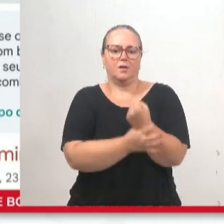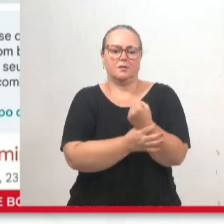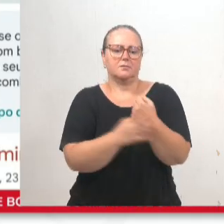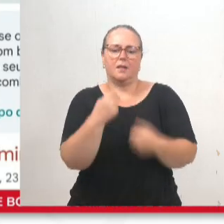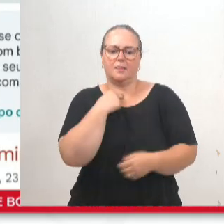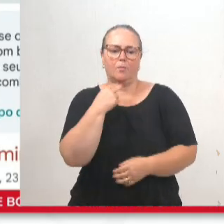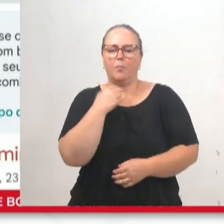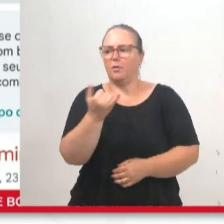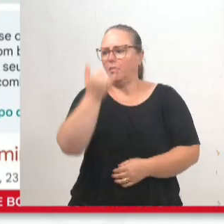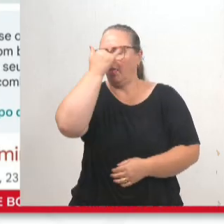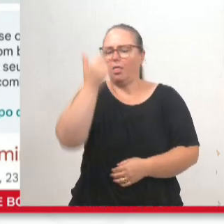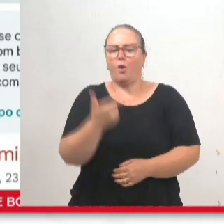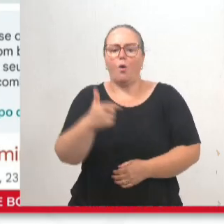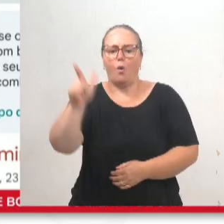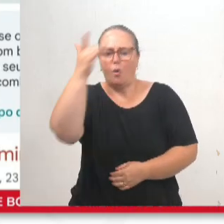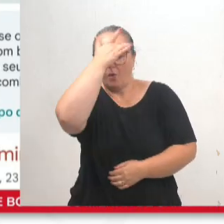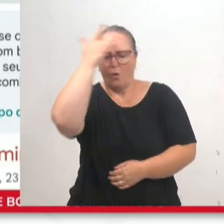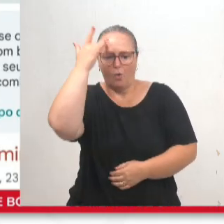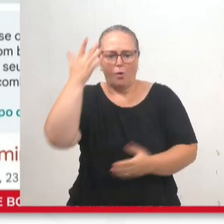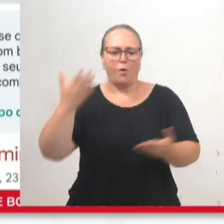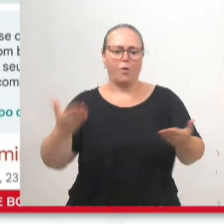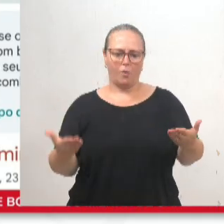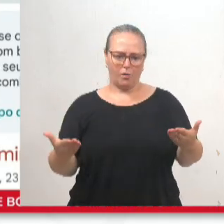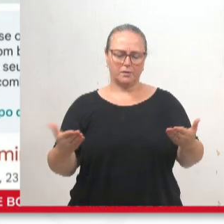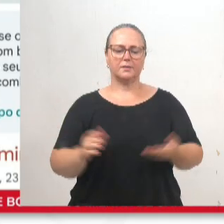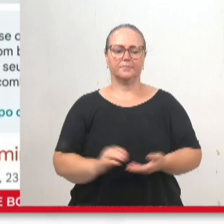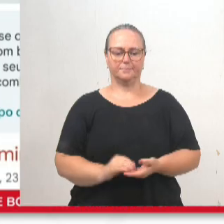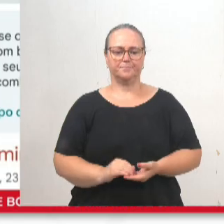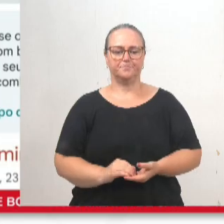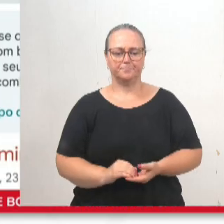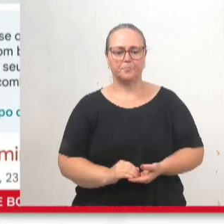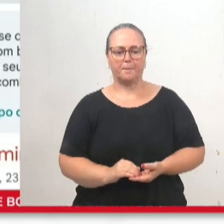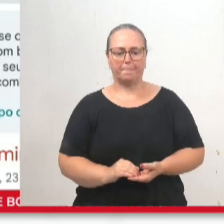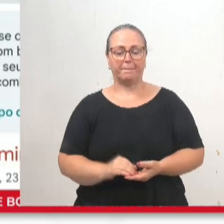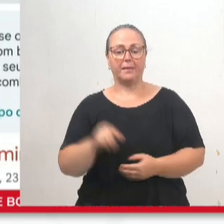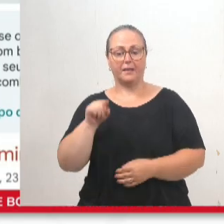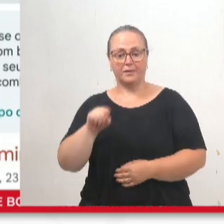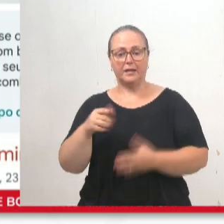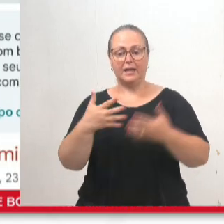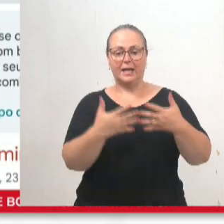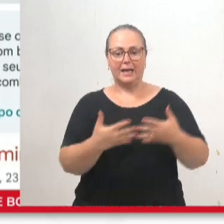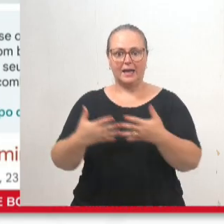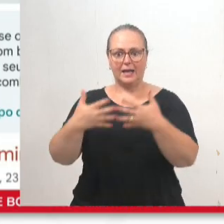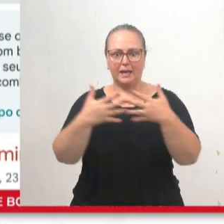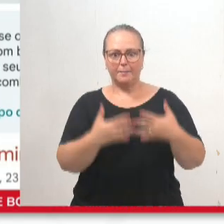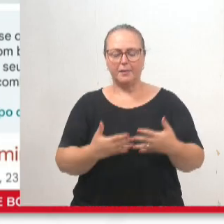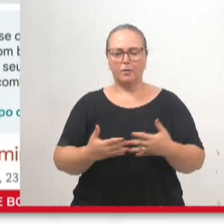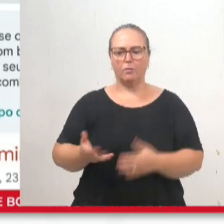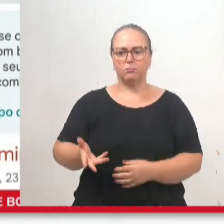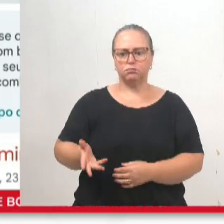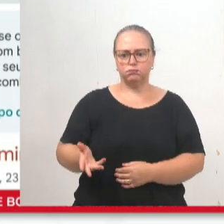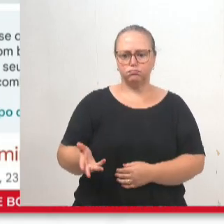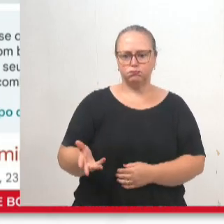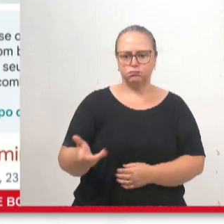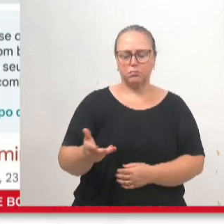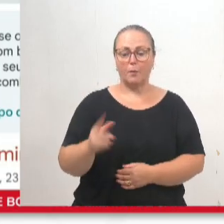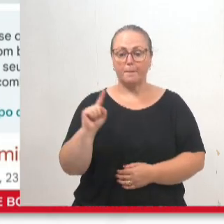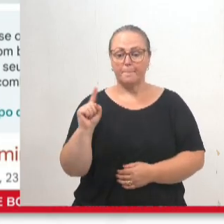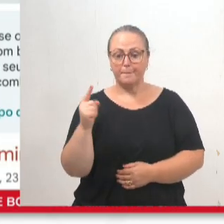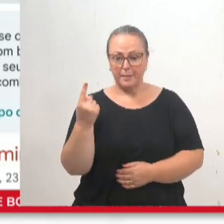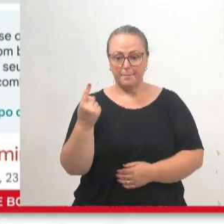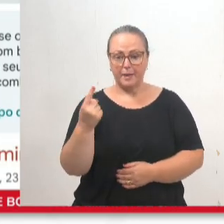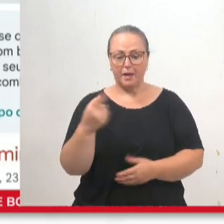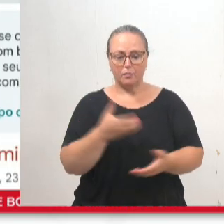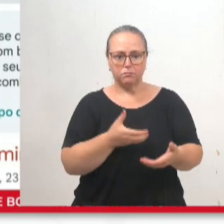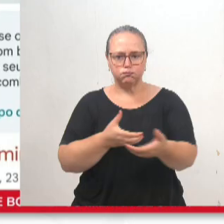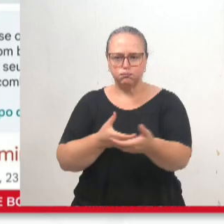e não vitimize outras pessoas no trânsito. Então, esses veículos deslocando com velocidade, eles chegaram, o primeiro caminhão que chega,